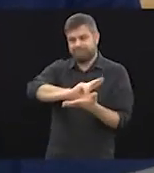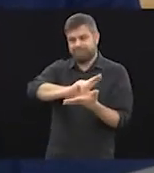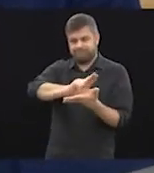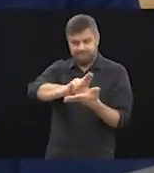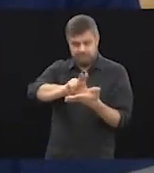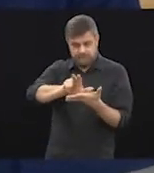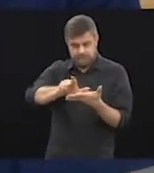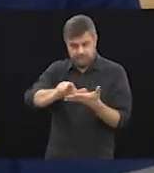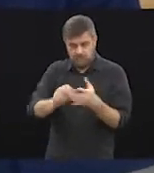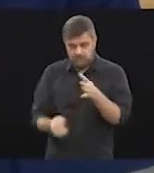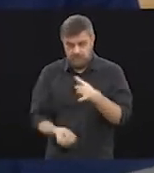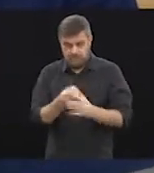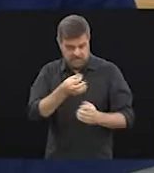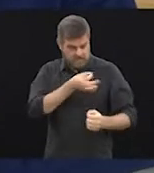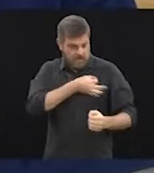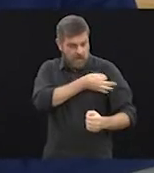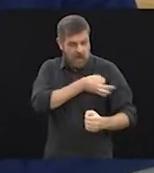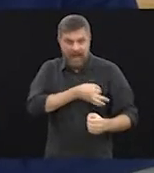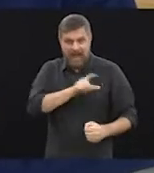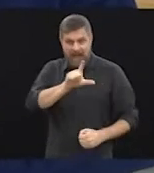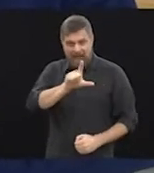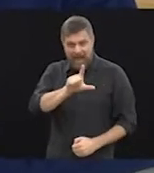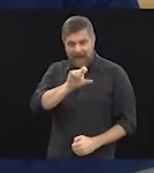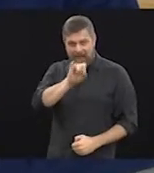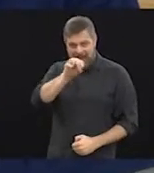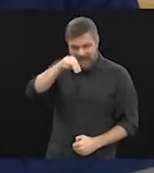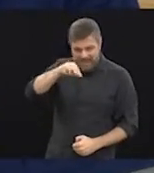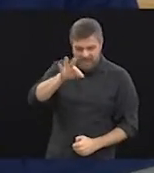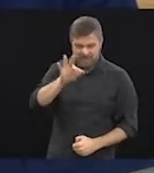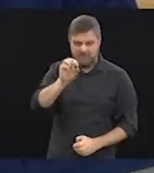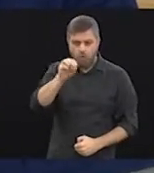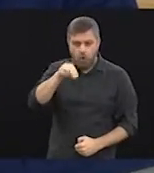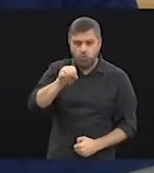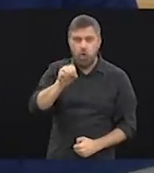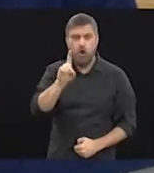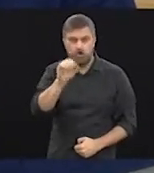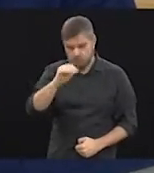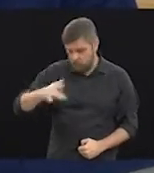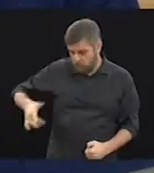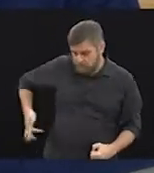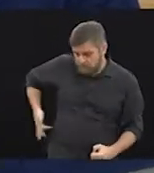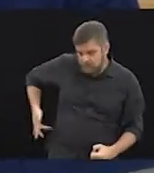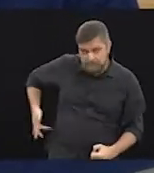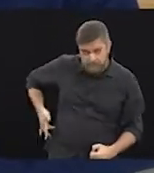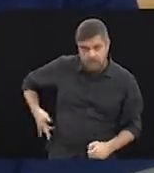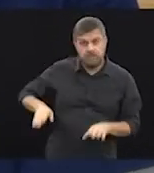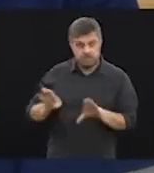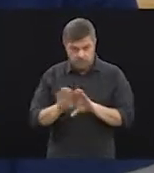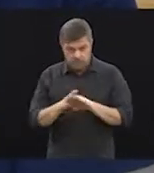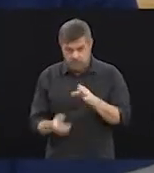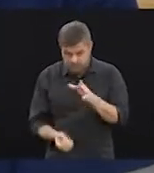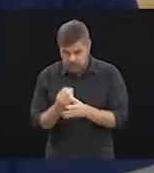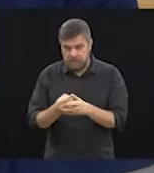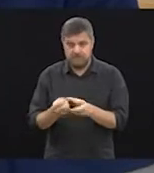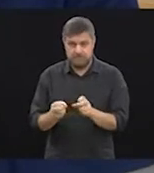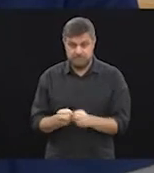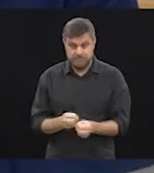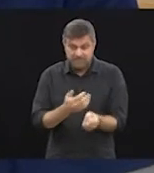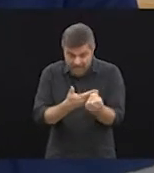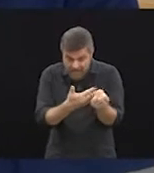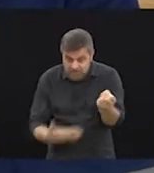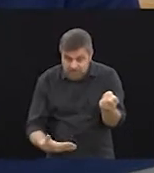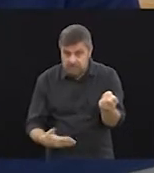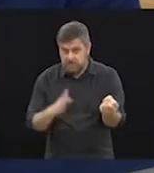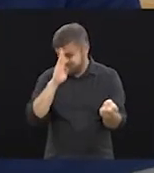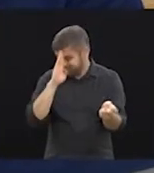linfomas atingem fundamentalmente linfonodos, fígado, baço, etc., né? Mas também podem atingir o sangue,